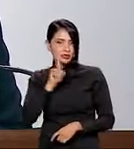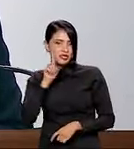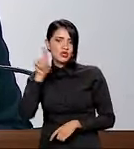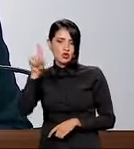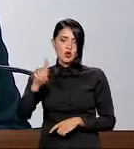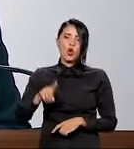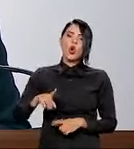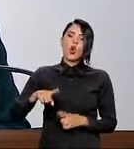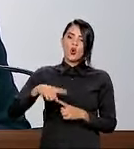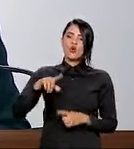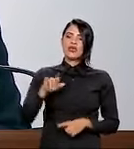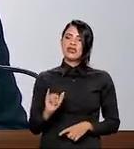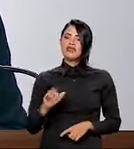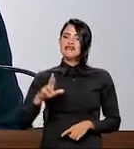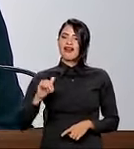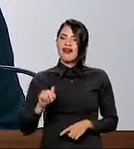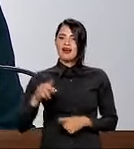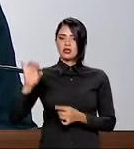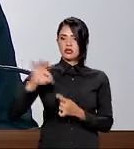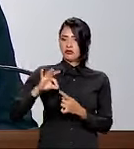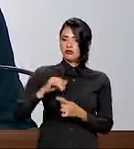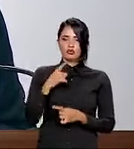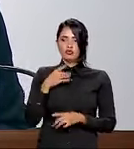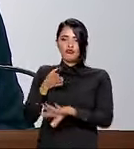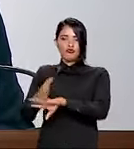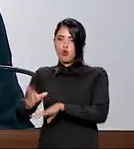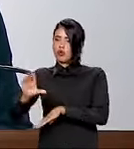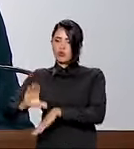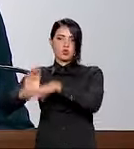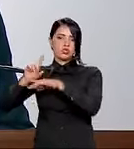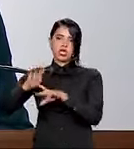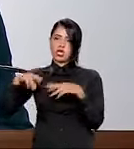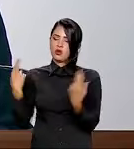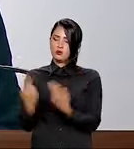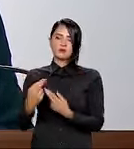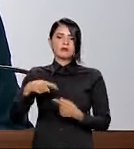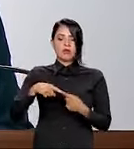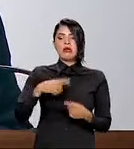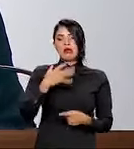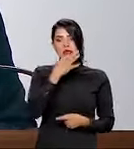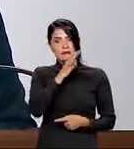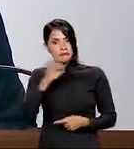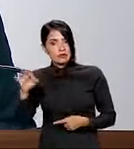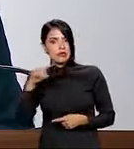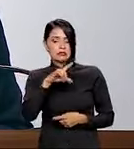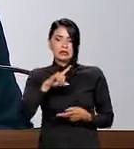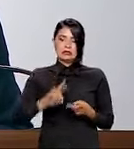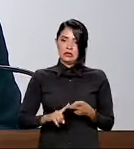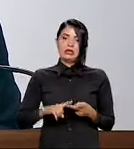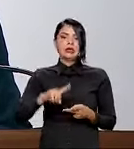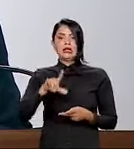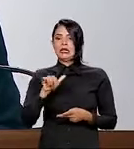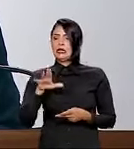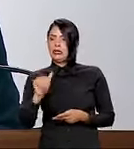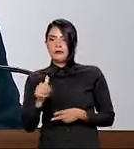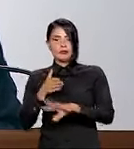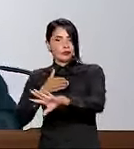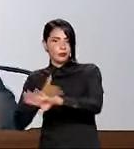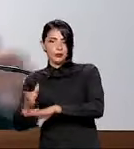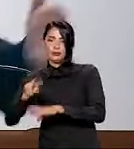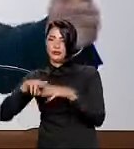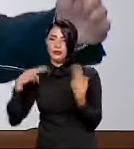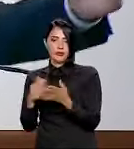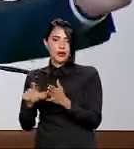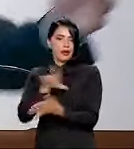o Iraque não passou pelo Conselho de Segurança. A guerra da Inglaterra e da França com a Líbia não passou pelo Conselho de